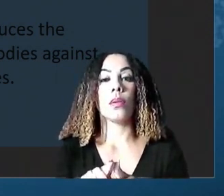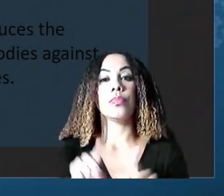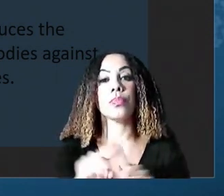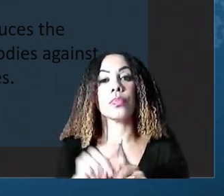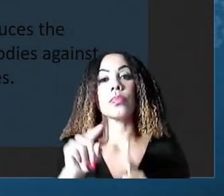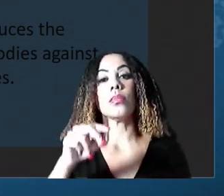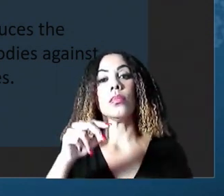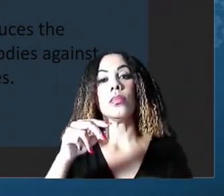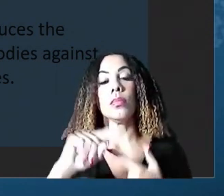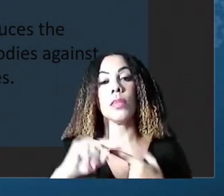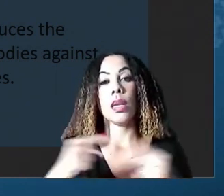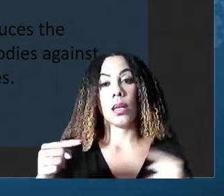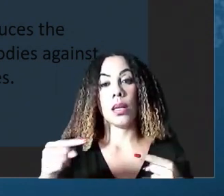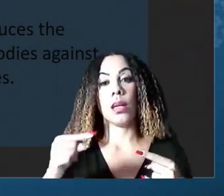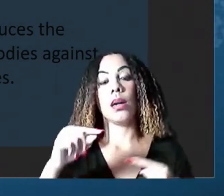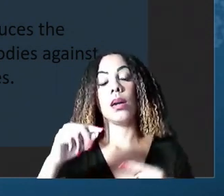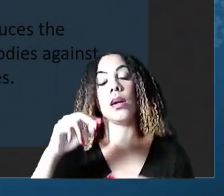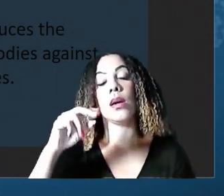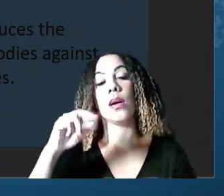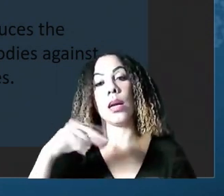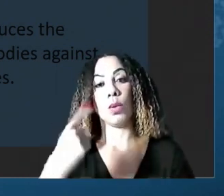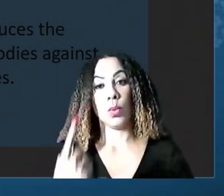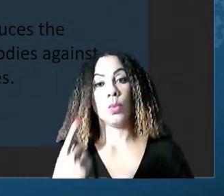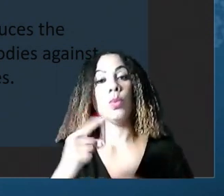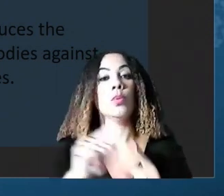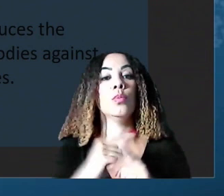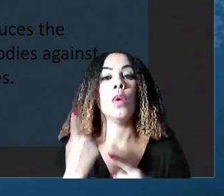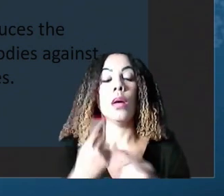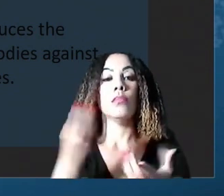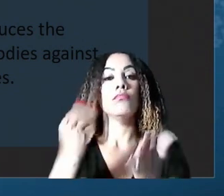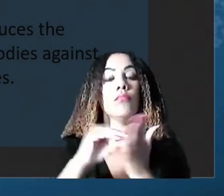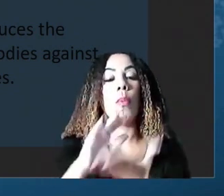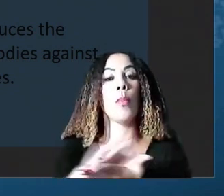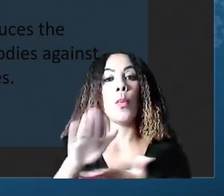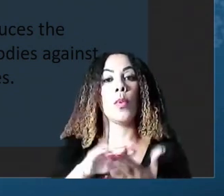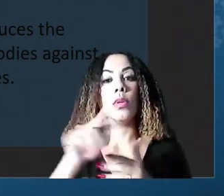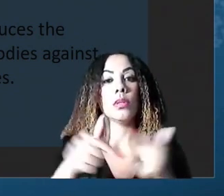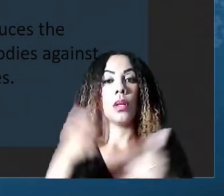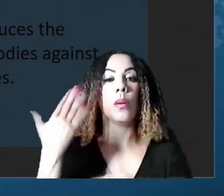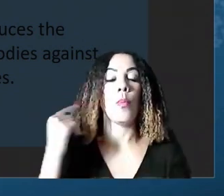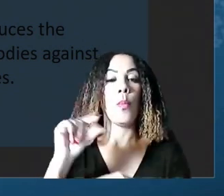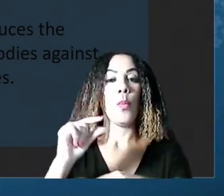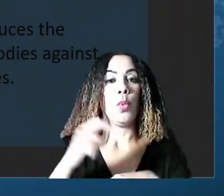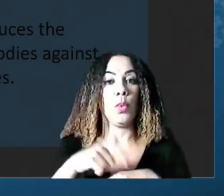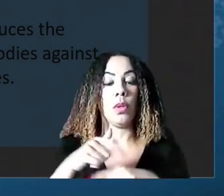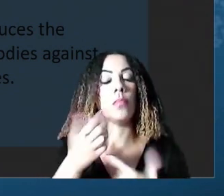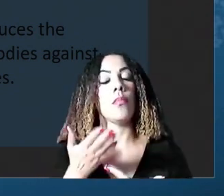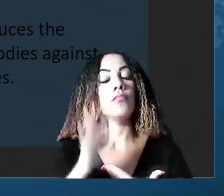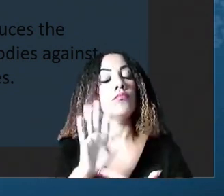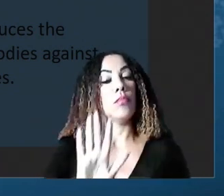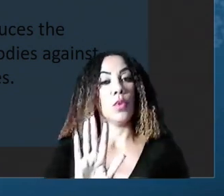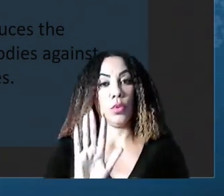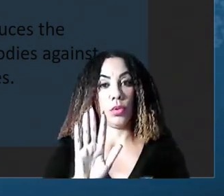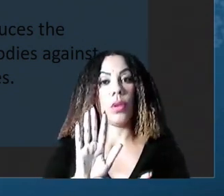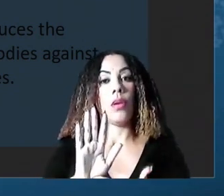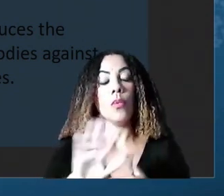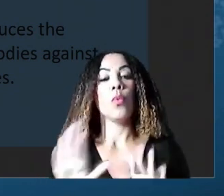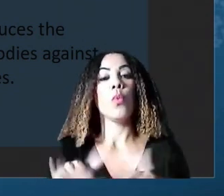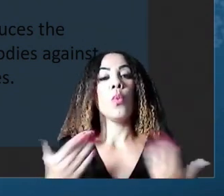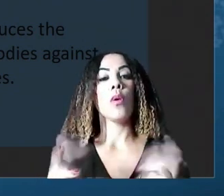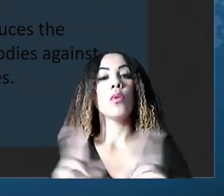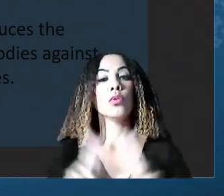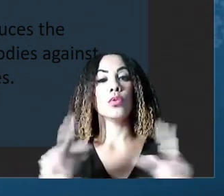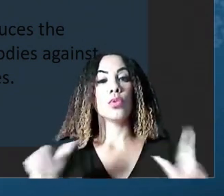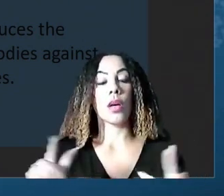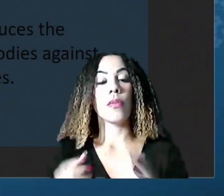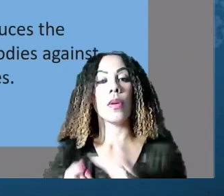mRNA comum. E a gente publicou esse trabalho recentemente, mostrando, né, a diferença, né, de produção